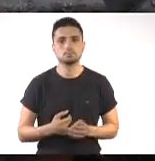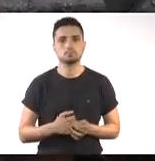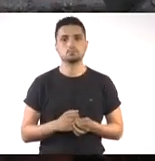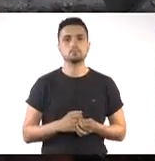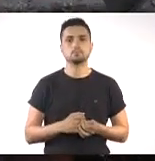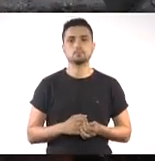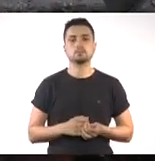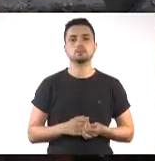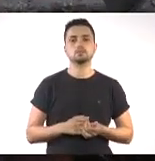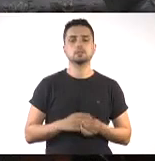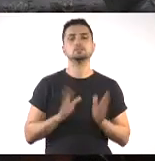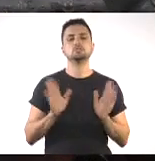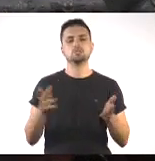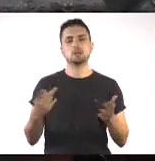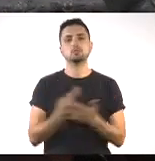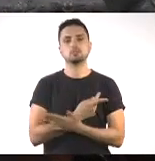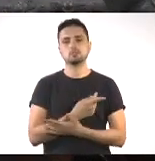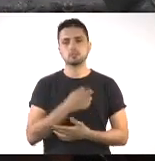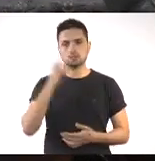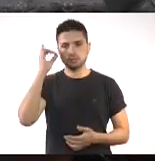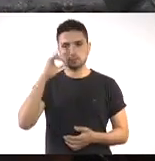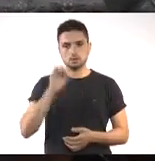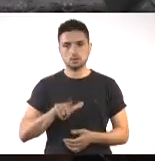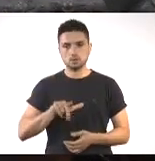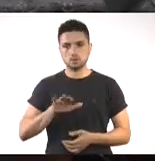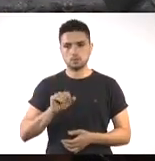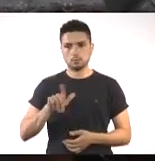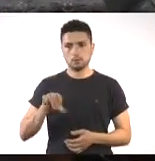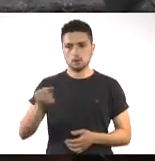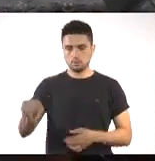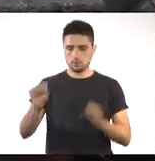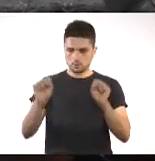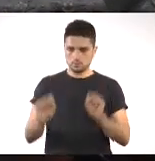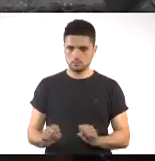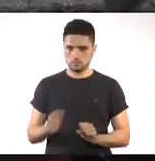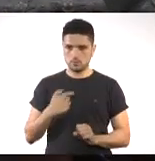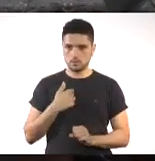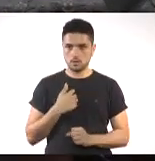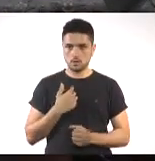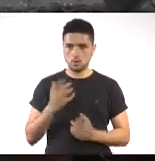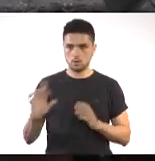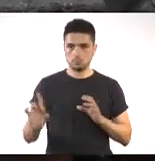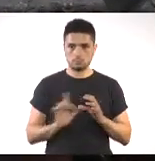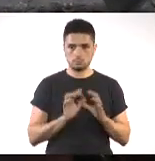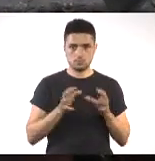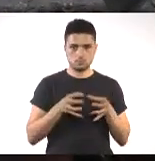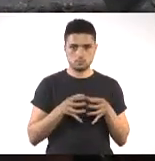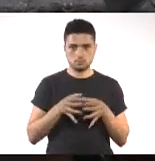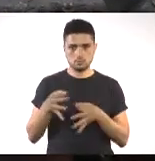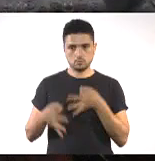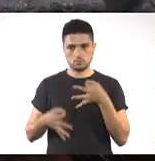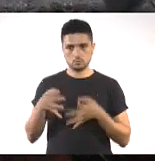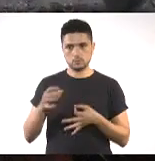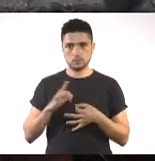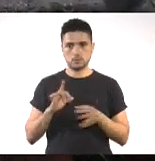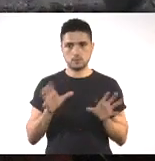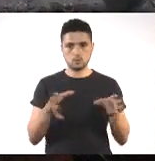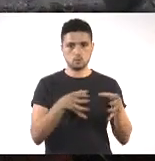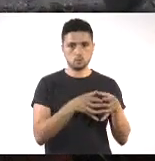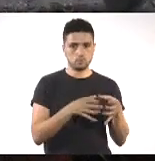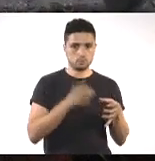já aconteceu isso, o deputado Luiz Paulo é testemunha, eu era membro da Comissão de Constituição e Justiça. Tinha um grupo de